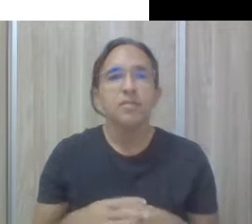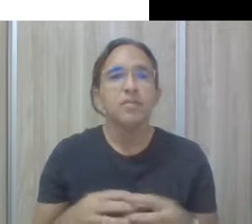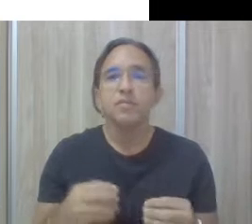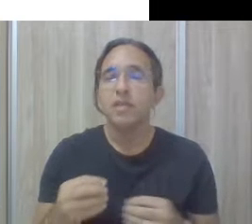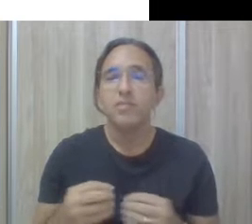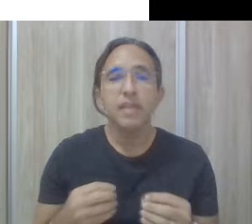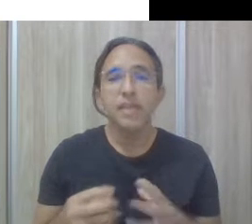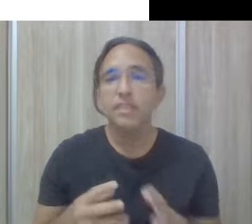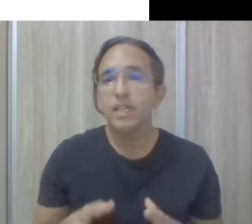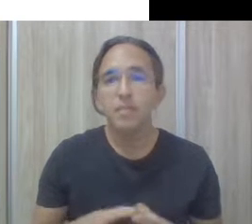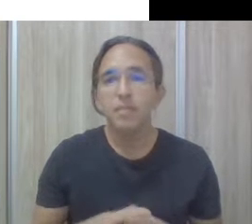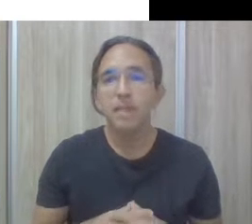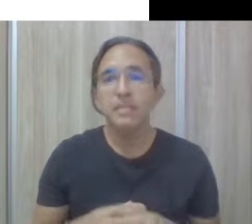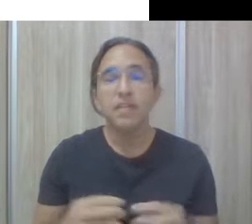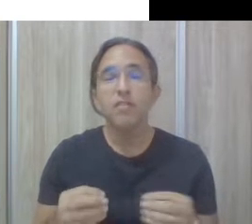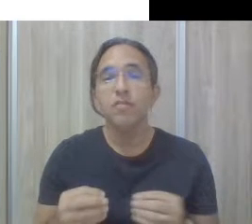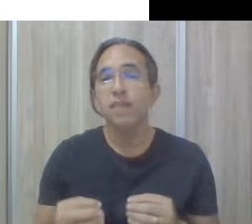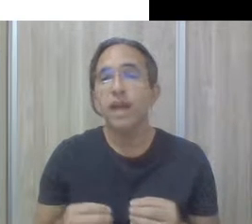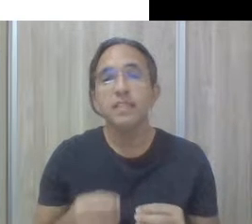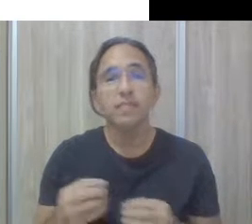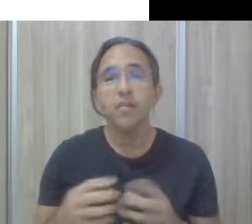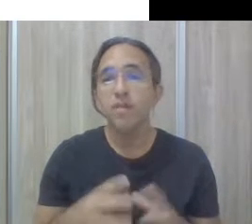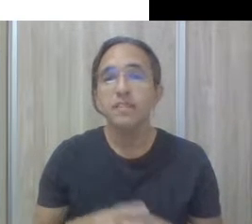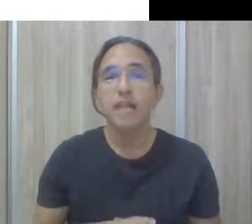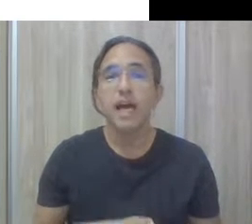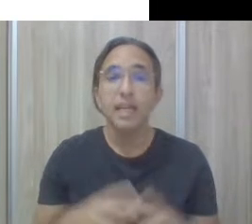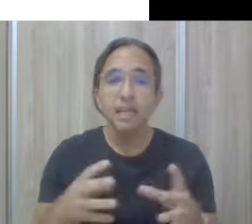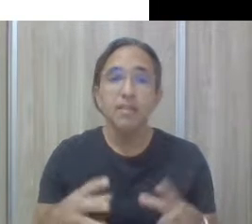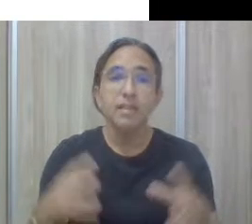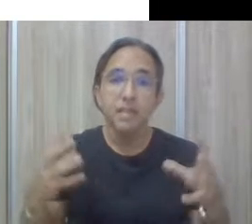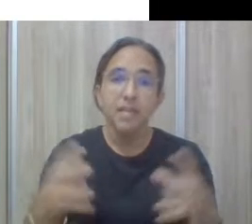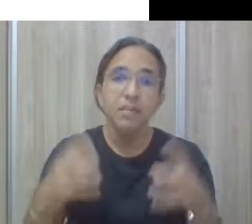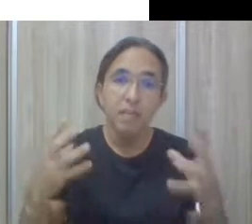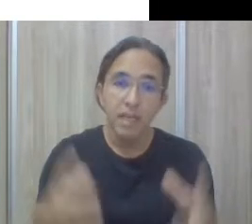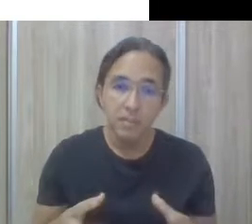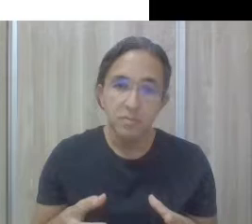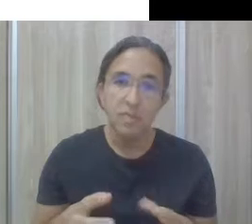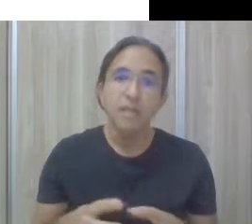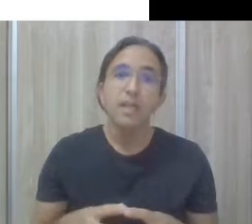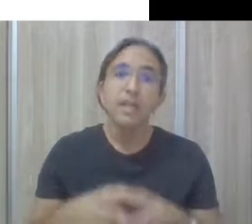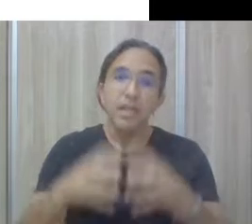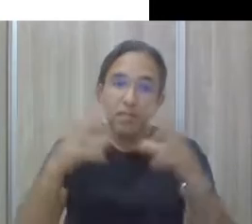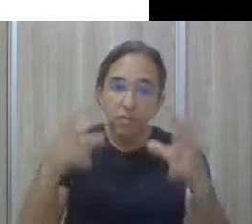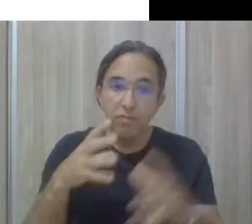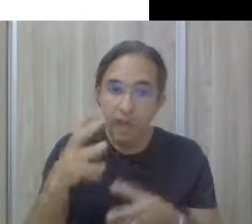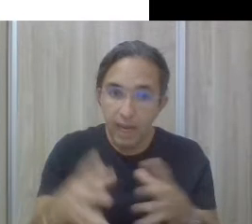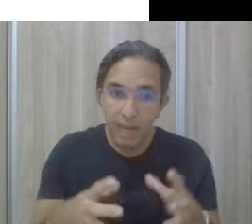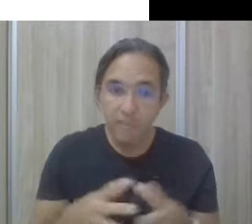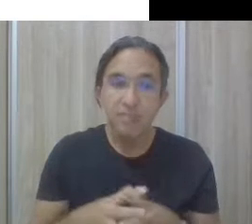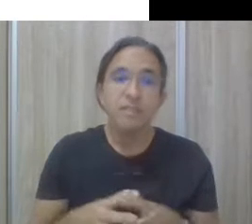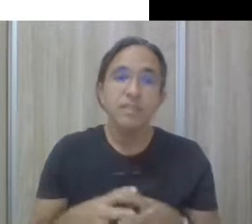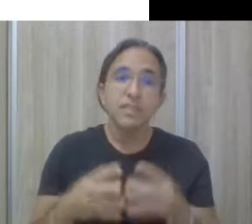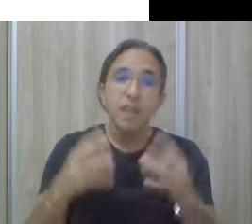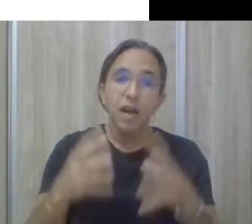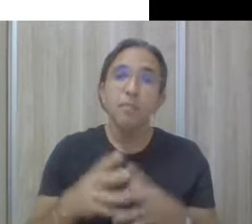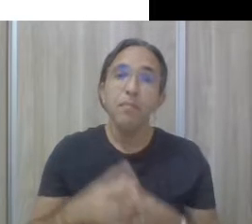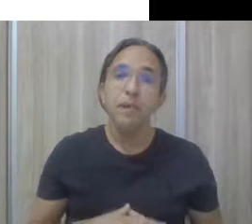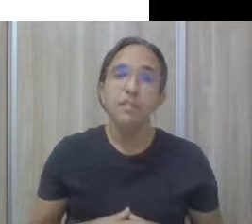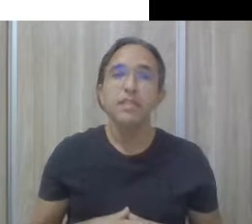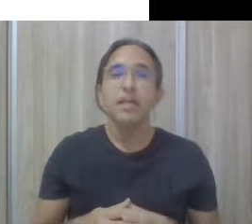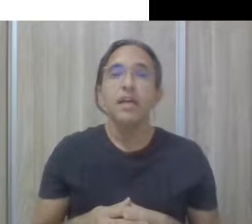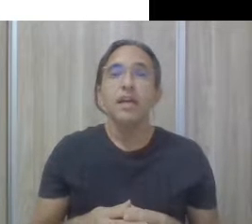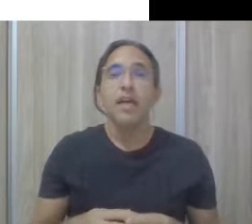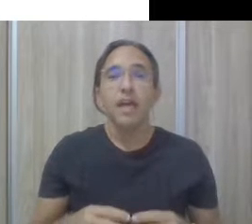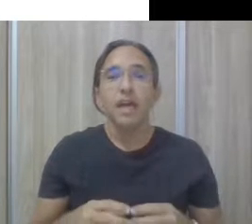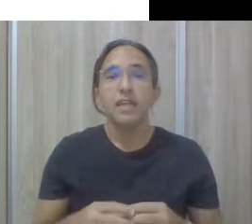gramática, não tem jeito. Mesmo que ele converse, ele não vai conversar a língua dele mesmo. Que ele converse, se você quiser